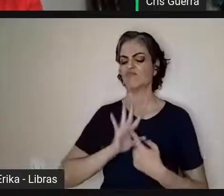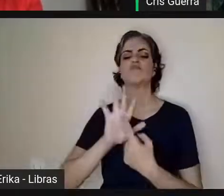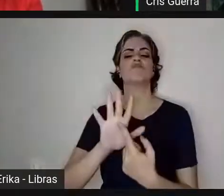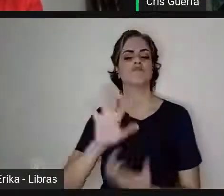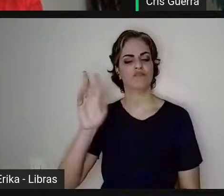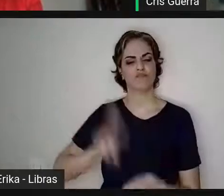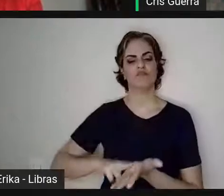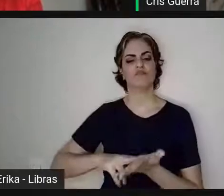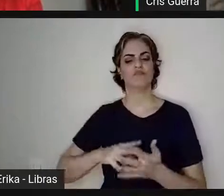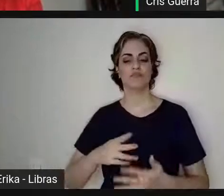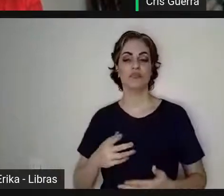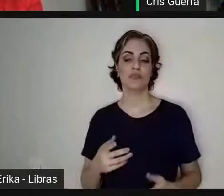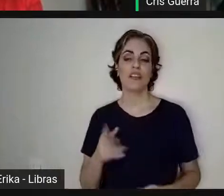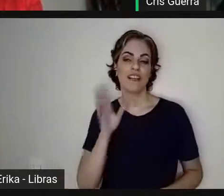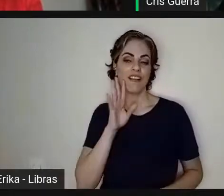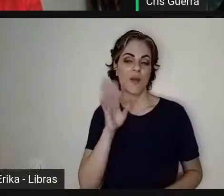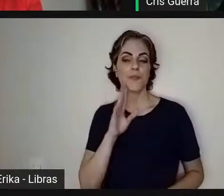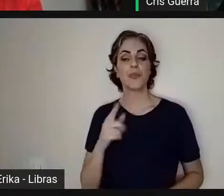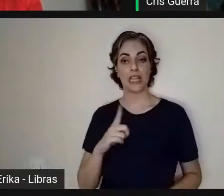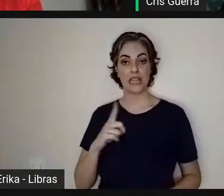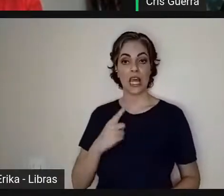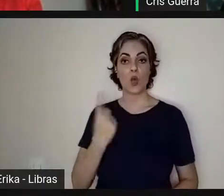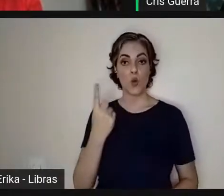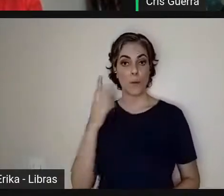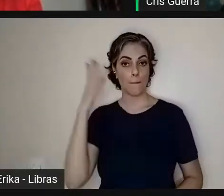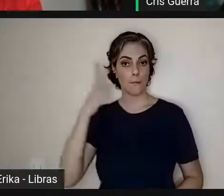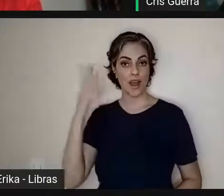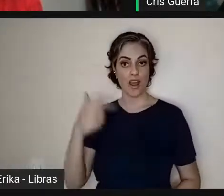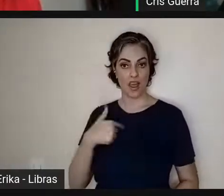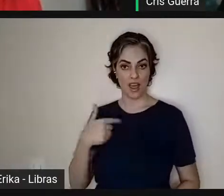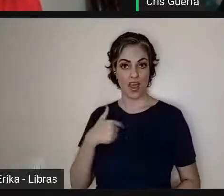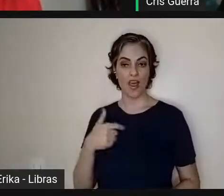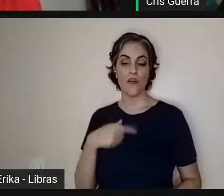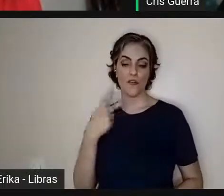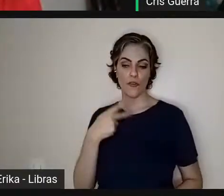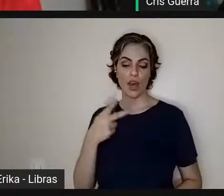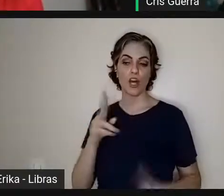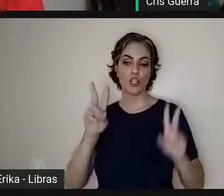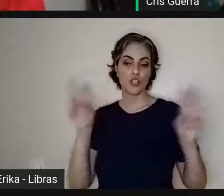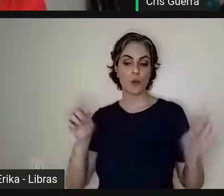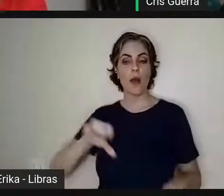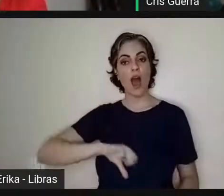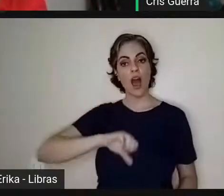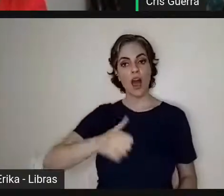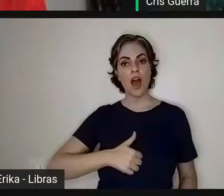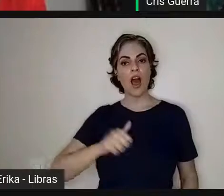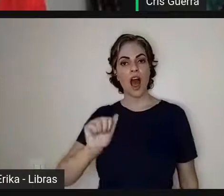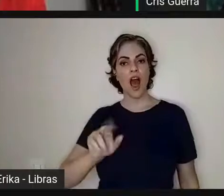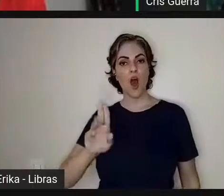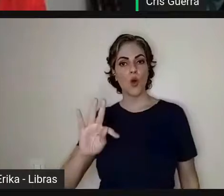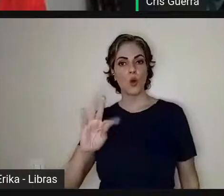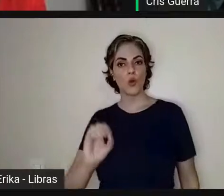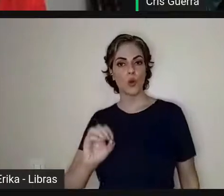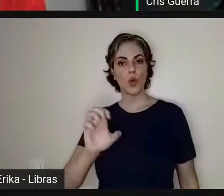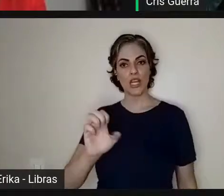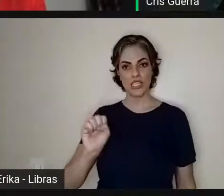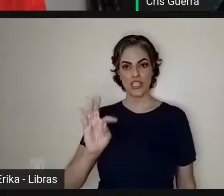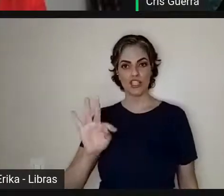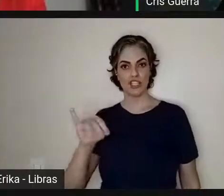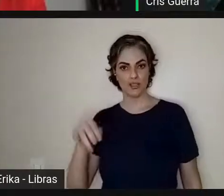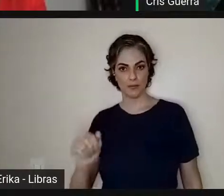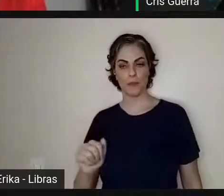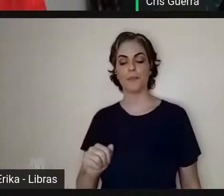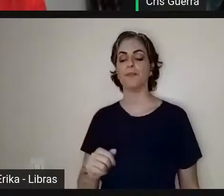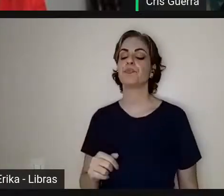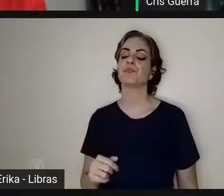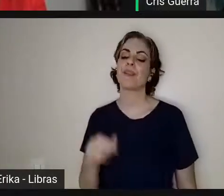tenho uma palestra sobre autoestima que eu falo uma coisa que eu acho fundamental. A gente gosta de ficar bonita,